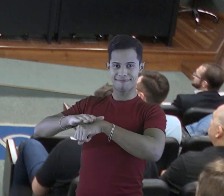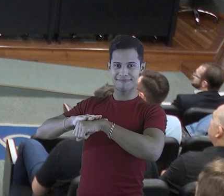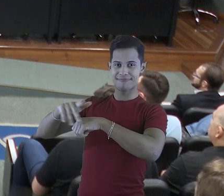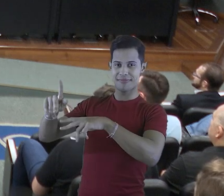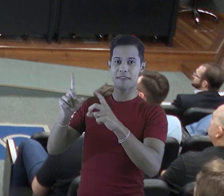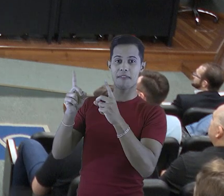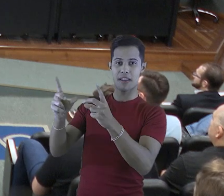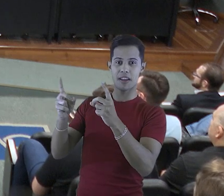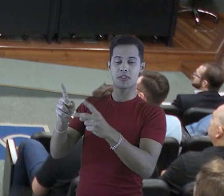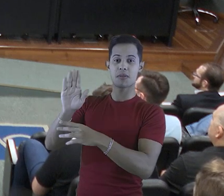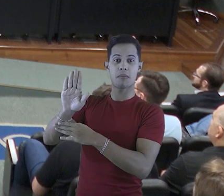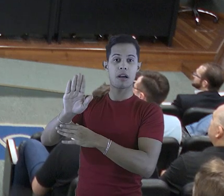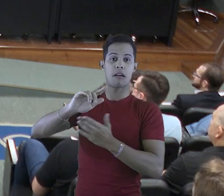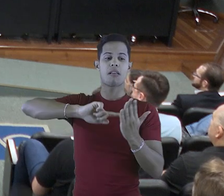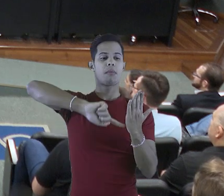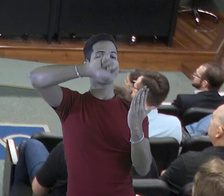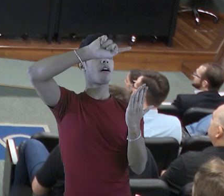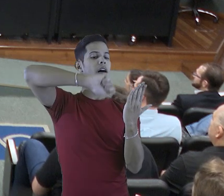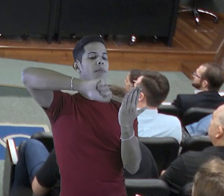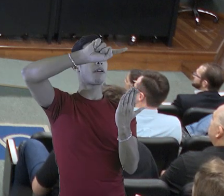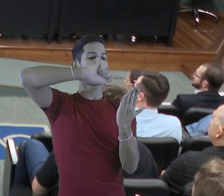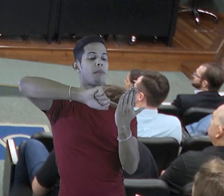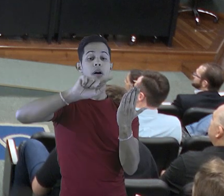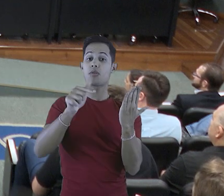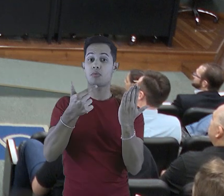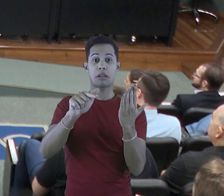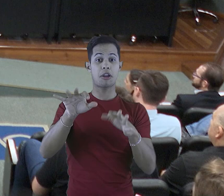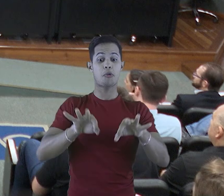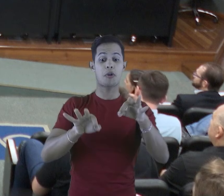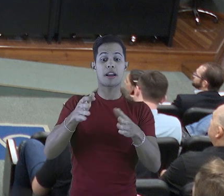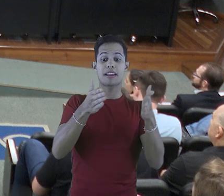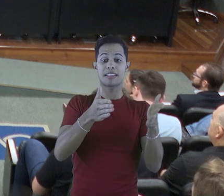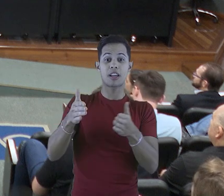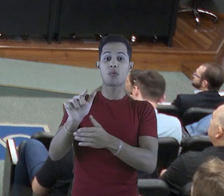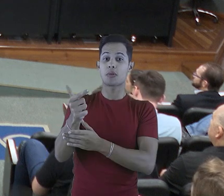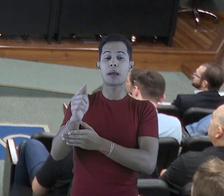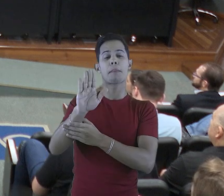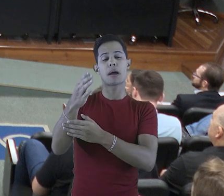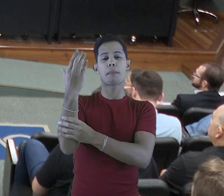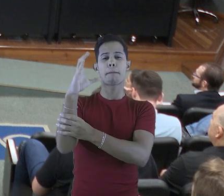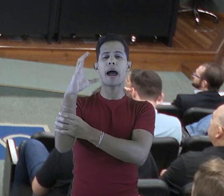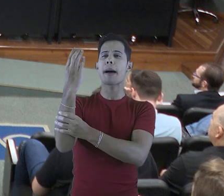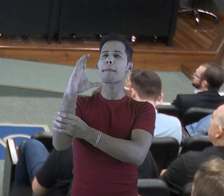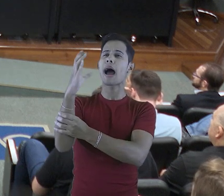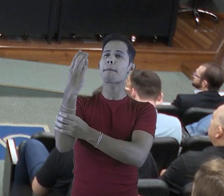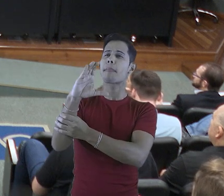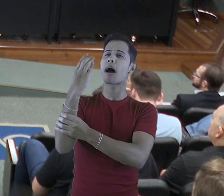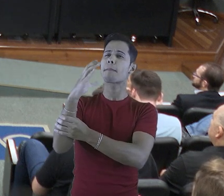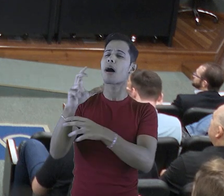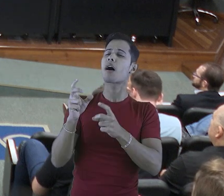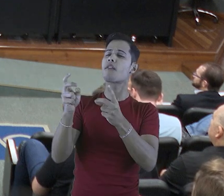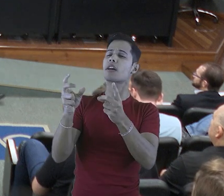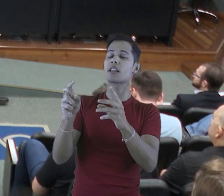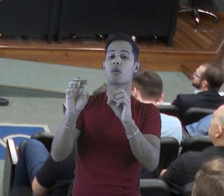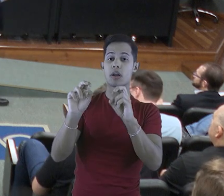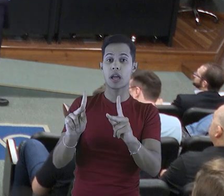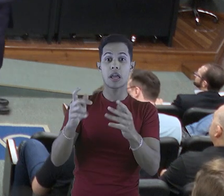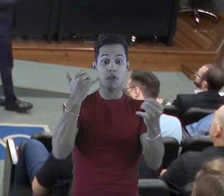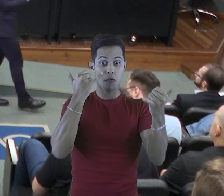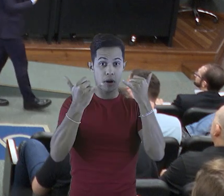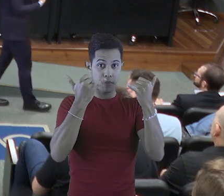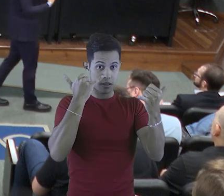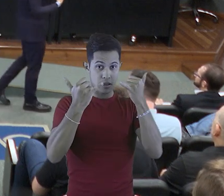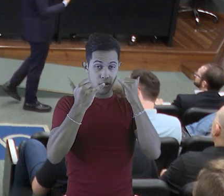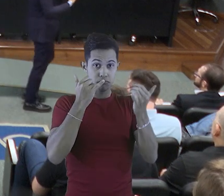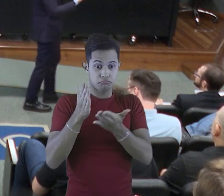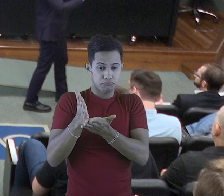Ele não tem ainda o arrasta para cima, ele não é tão organizado, mas ele coloca lá para vender. E aí ele capta os dados de cadastro e etc. pelo